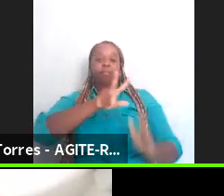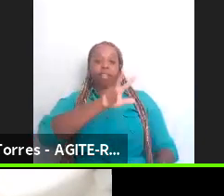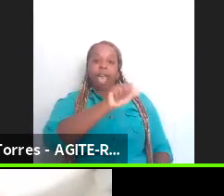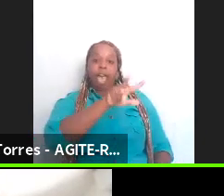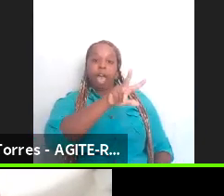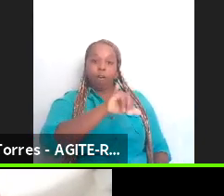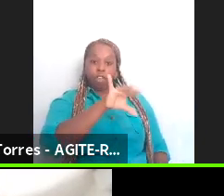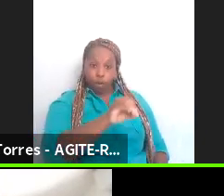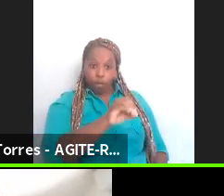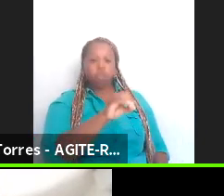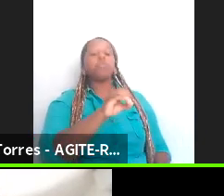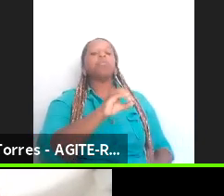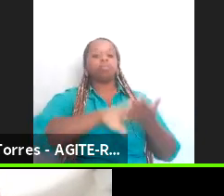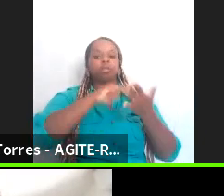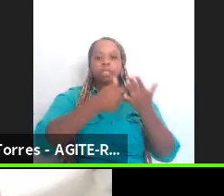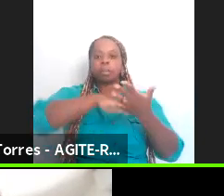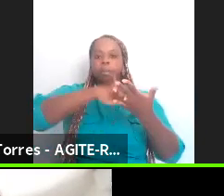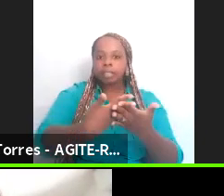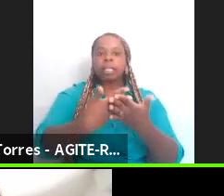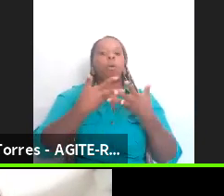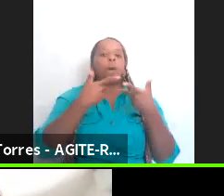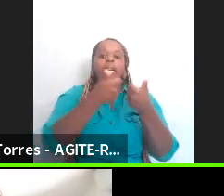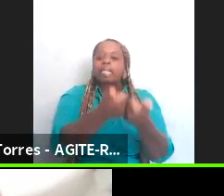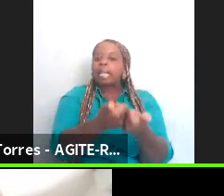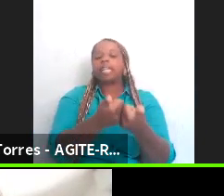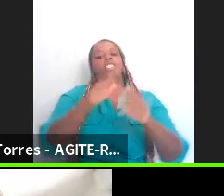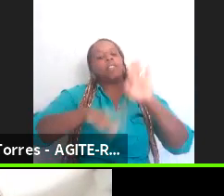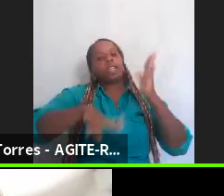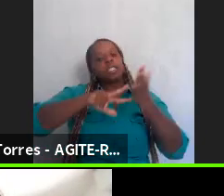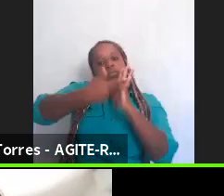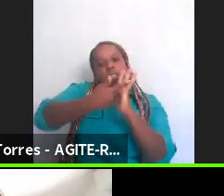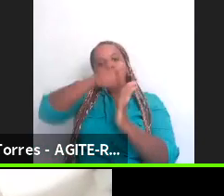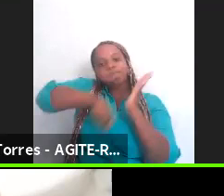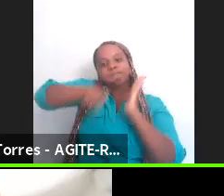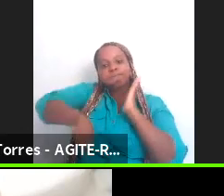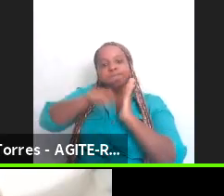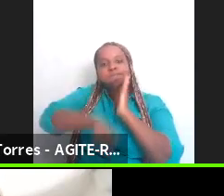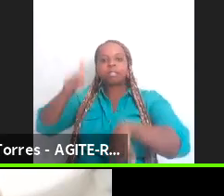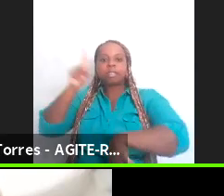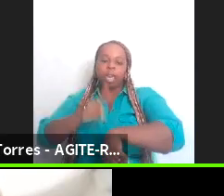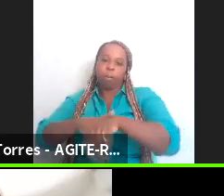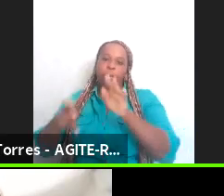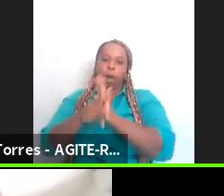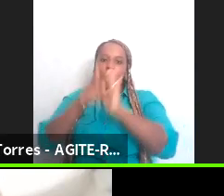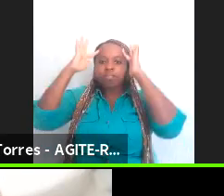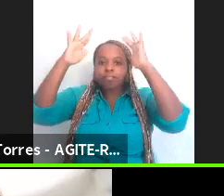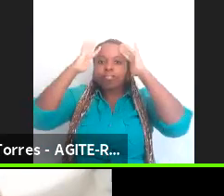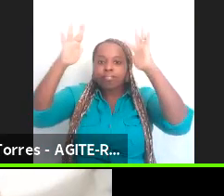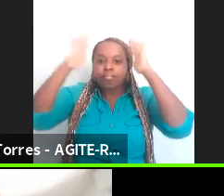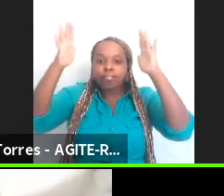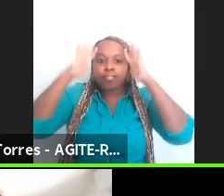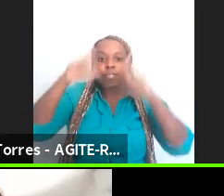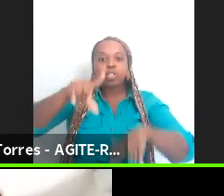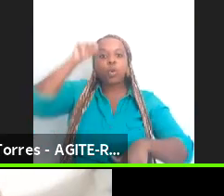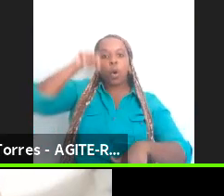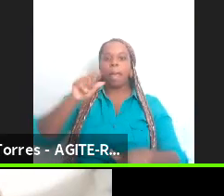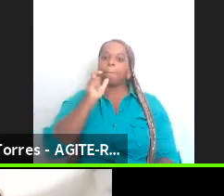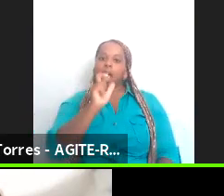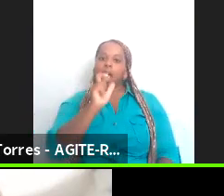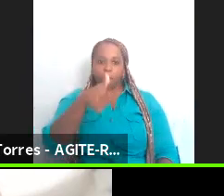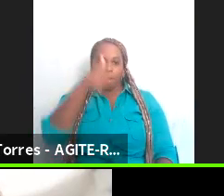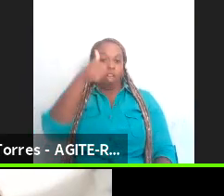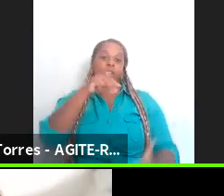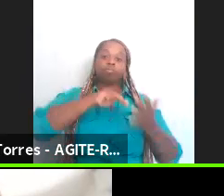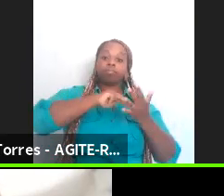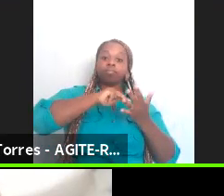interpretação, é a que tem a pior qualidade. Né? A tradução escrita, você tem tempo para pensar, você vai poder escolher aquela melhor palavra. Na interpretação,